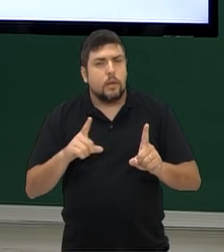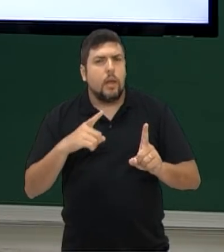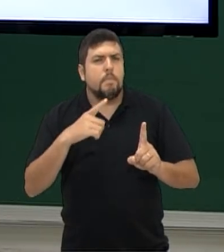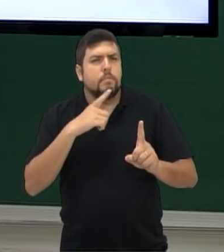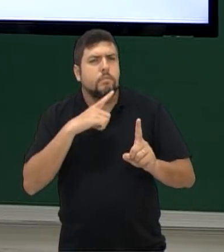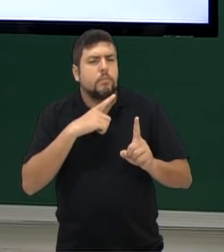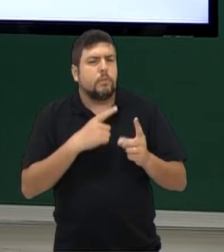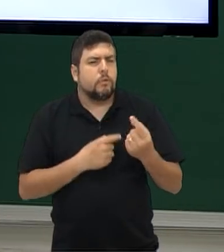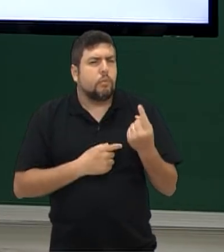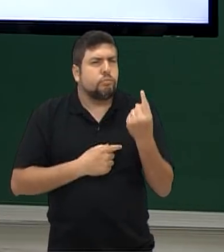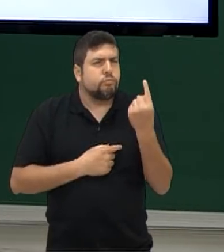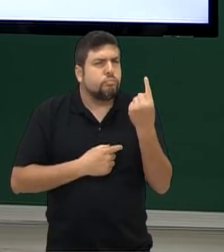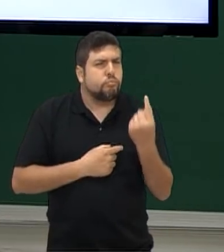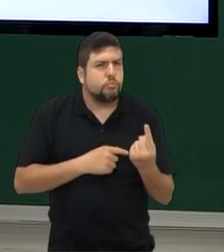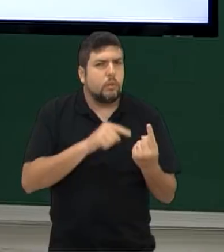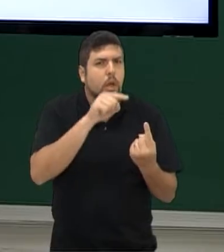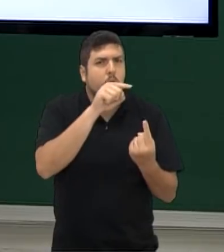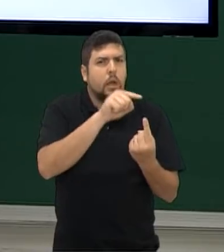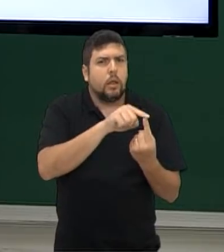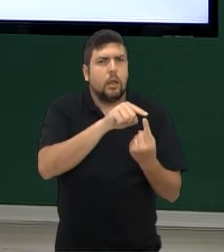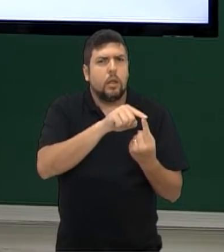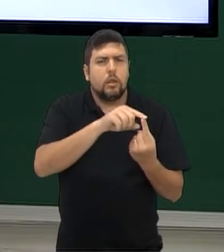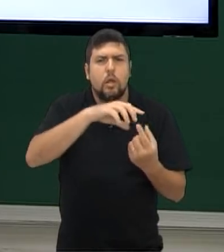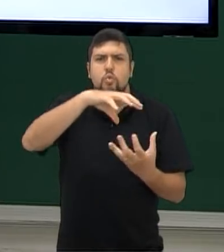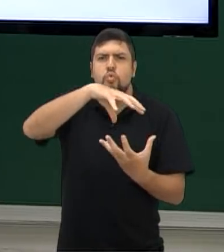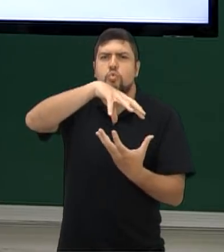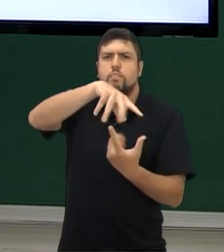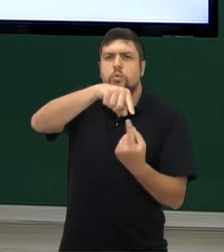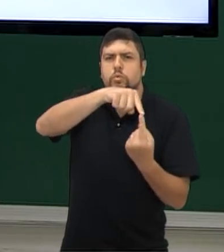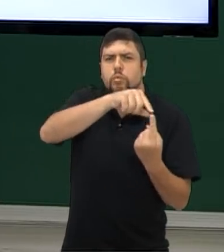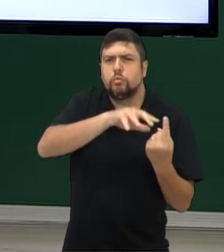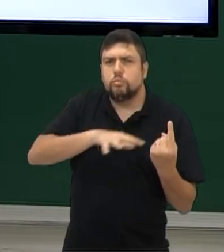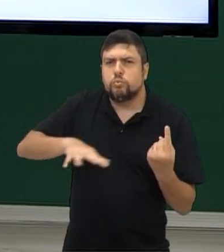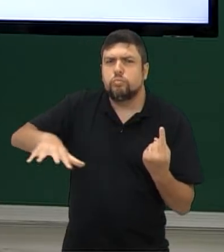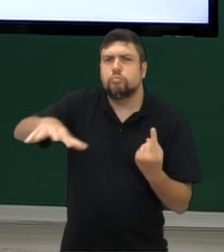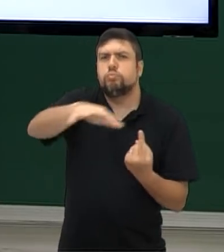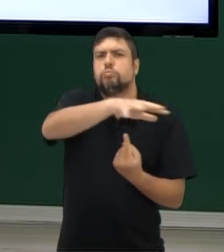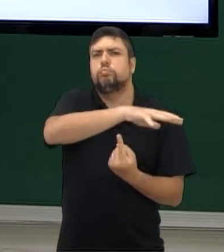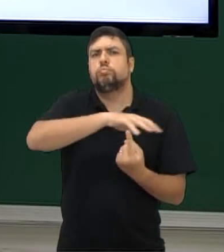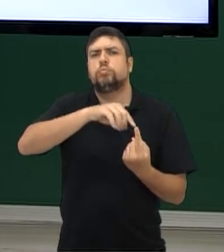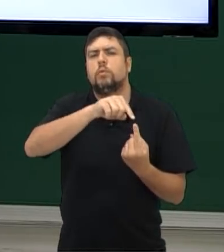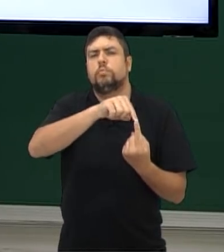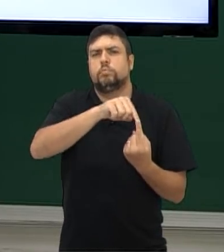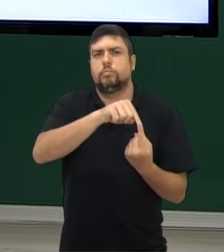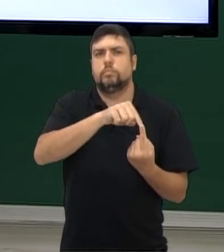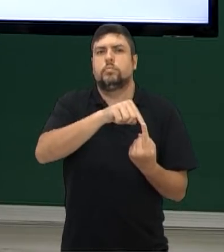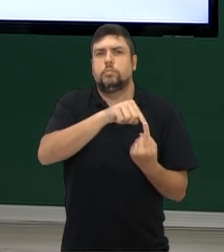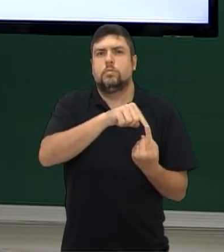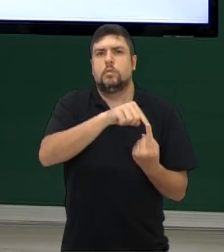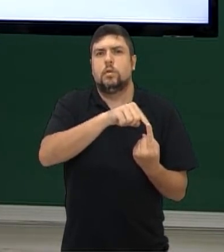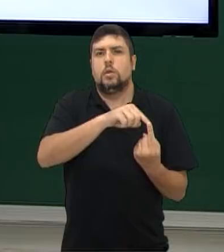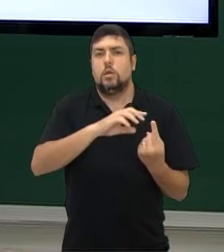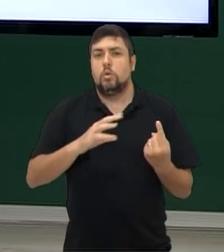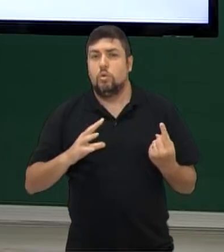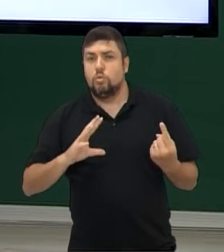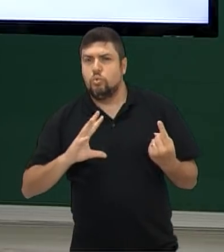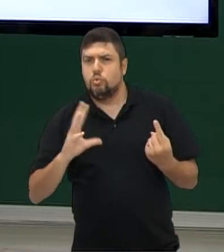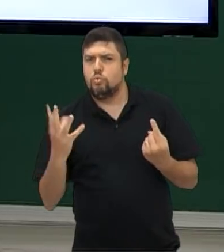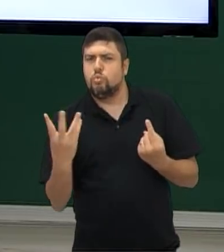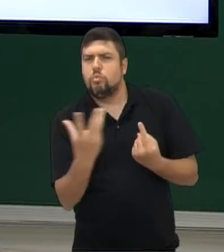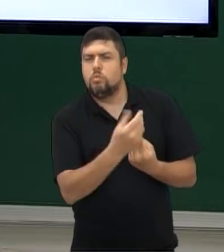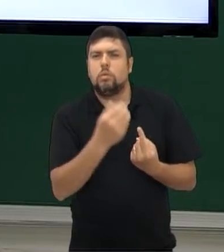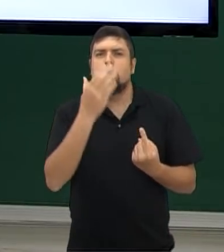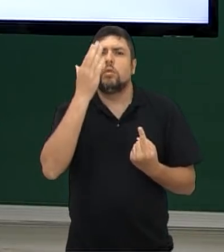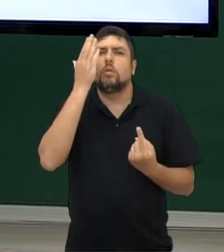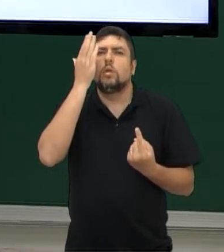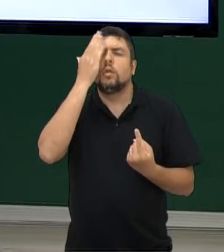unidade chamada de padrão, porque precisou ser padronizadas as unidades de medida para que a humanidade inteira,